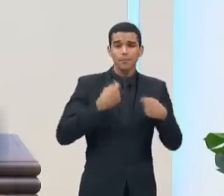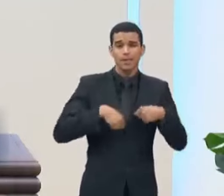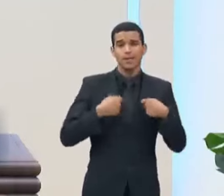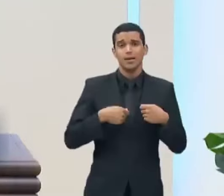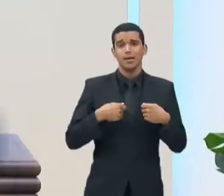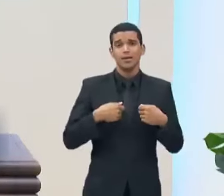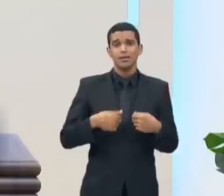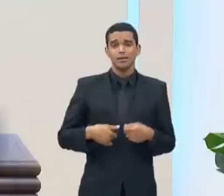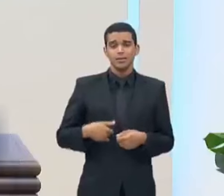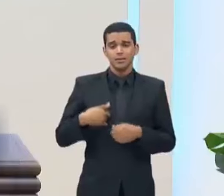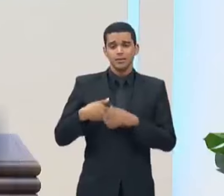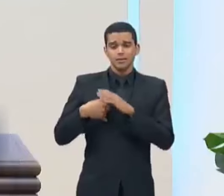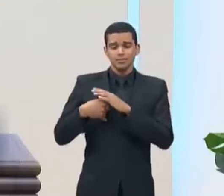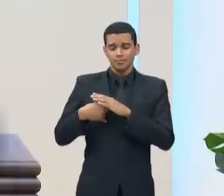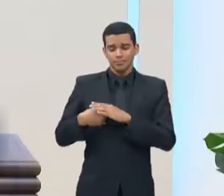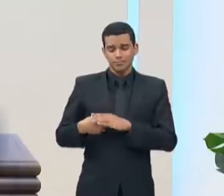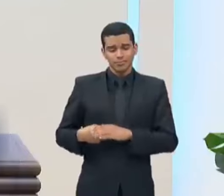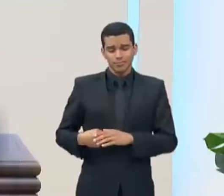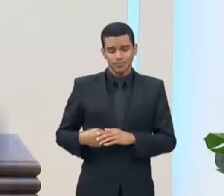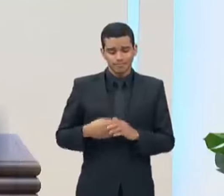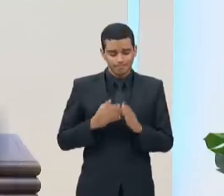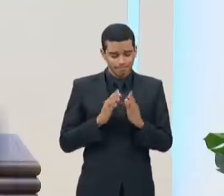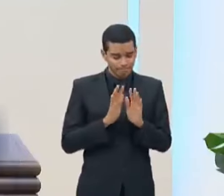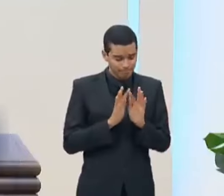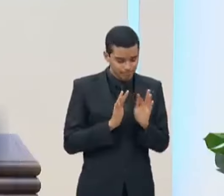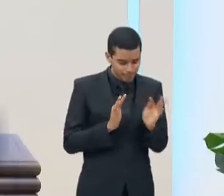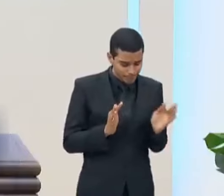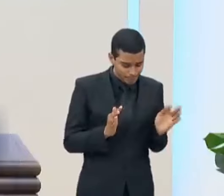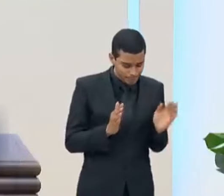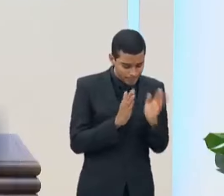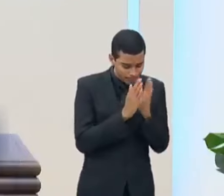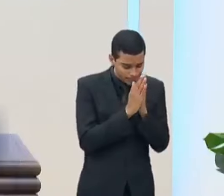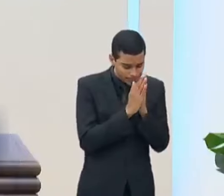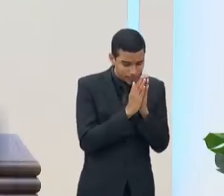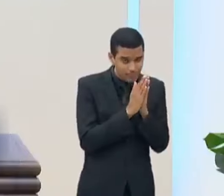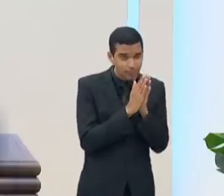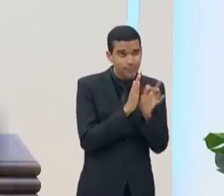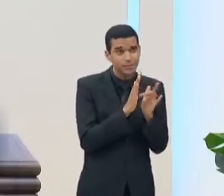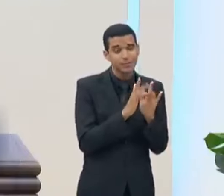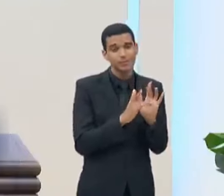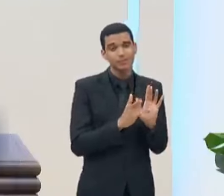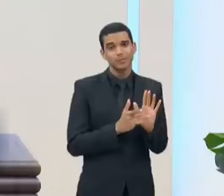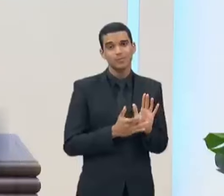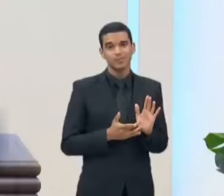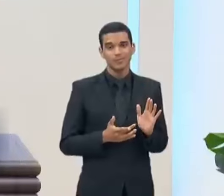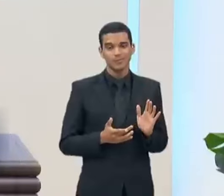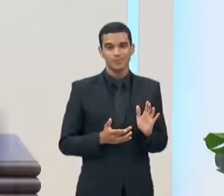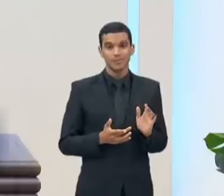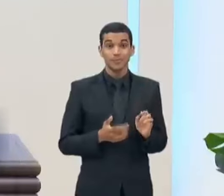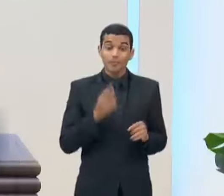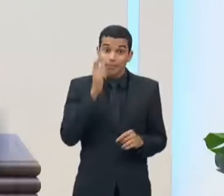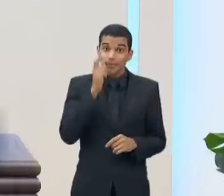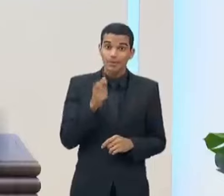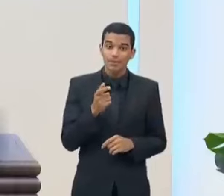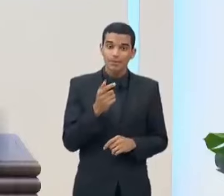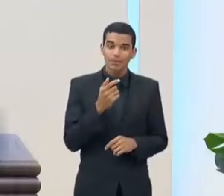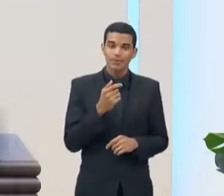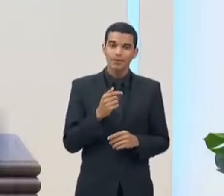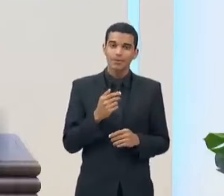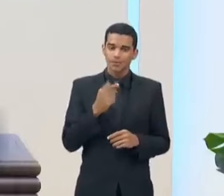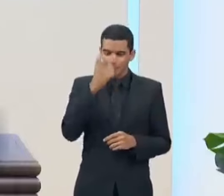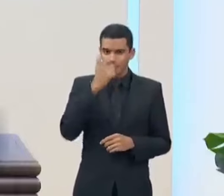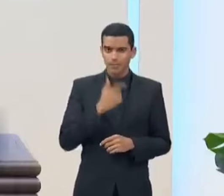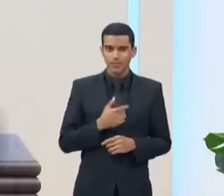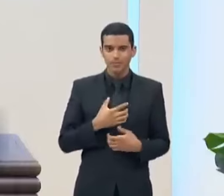quebrantar aos pés do Senhor Jesus. E é interessante que o quebrantamento chama a atenção